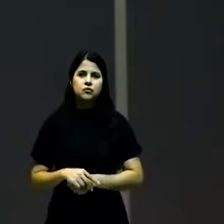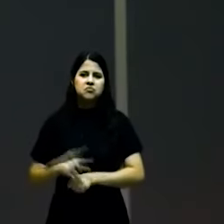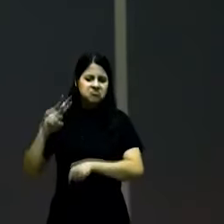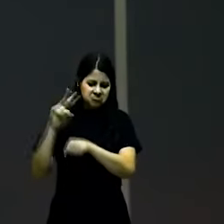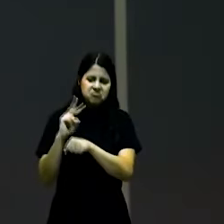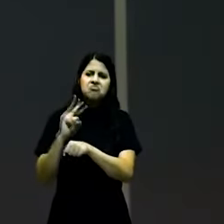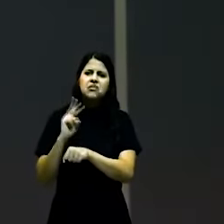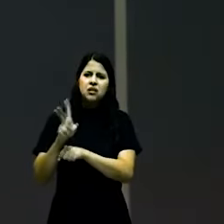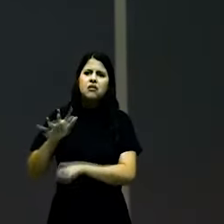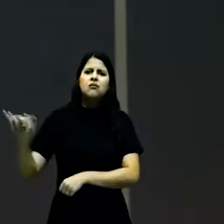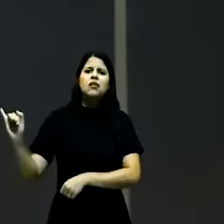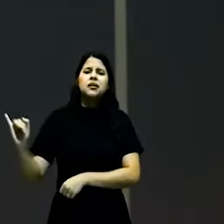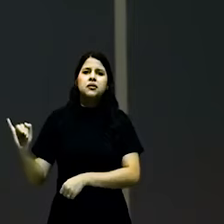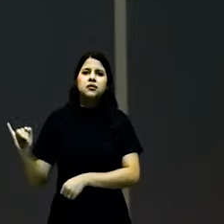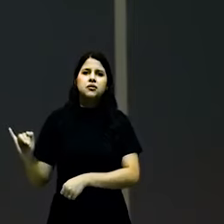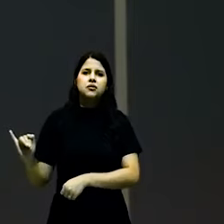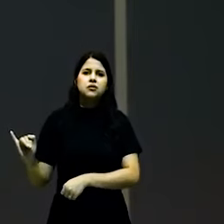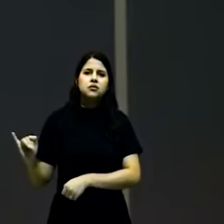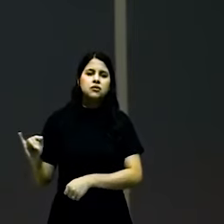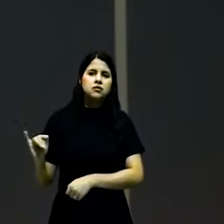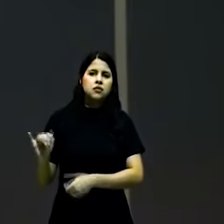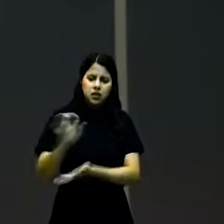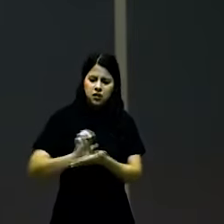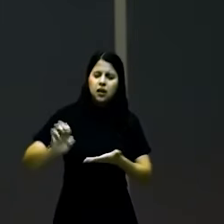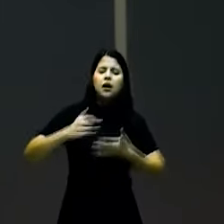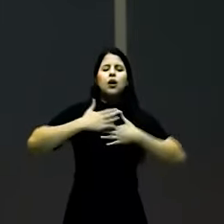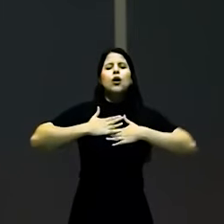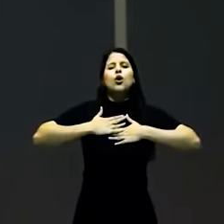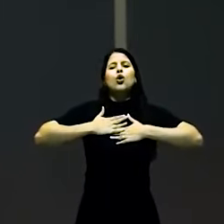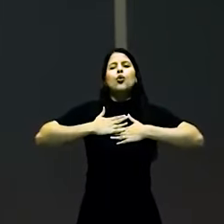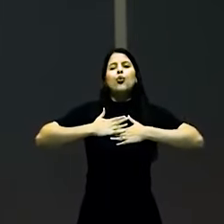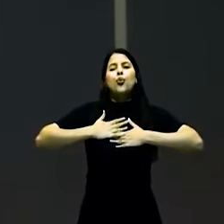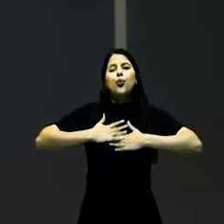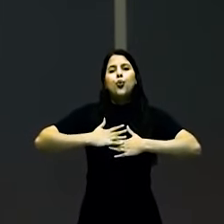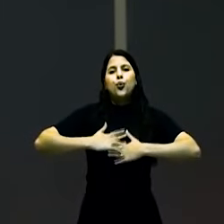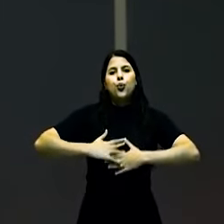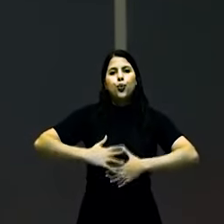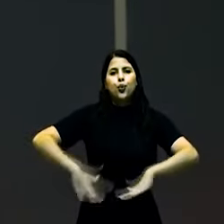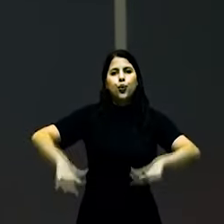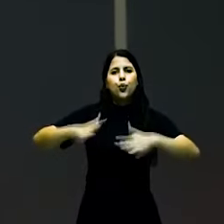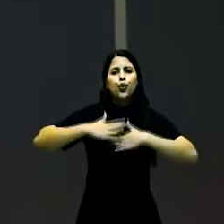matar. E Elias fica sossegado: você não está sozinho não.